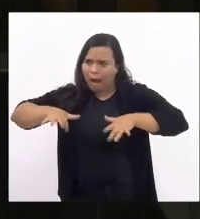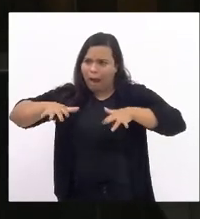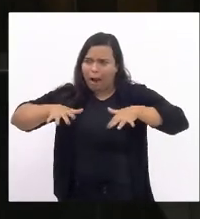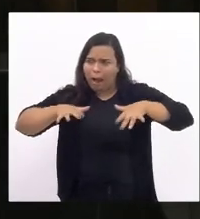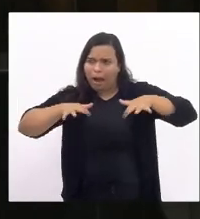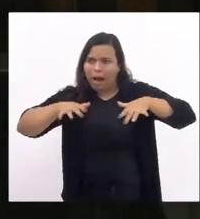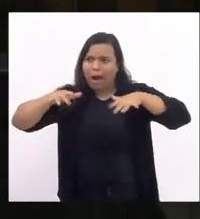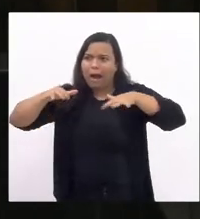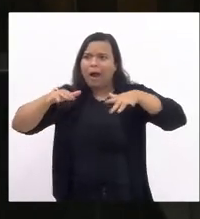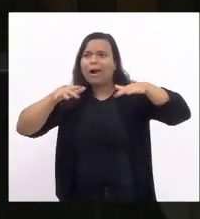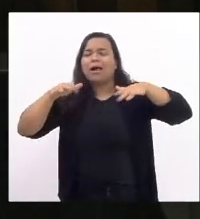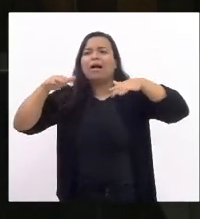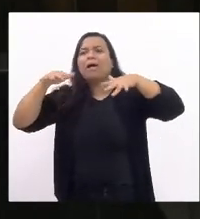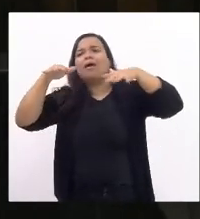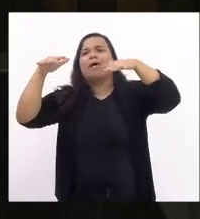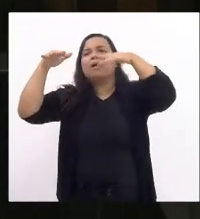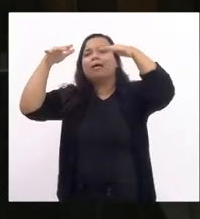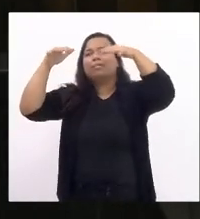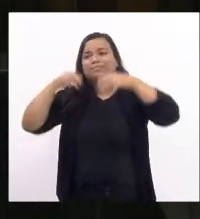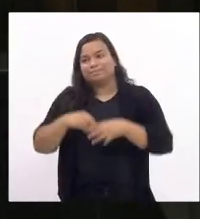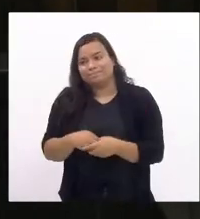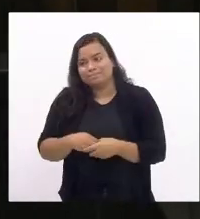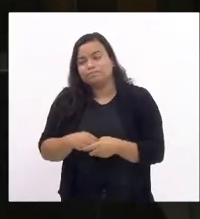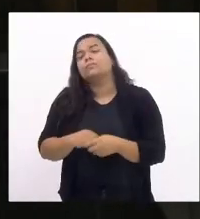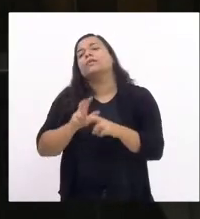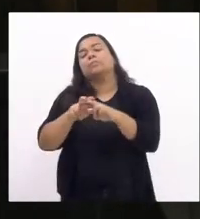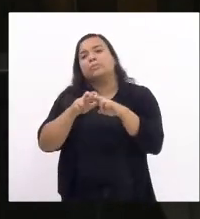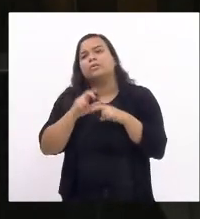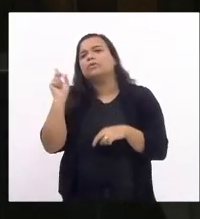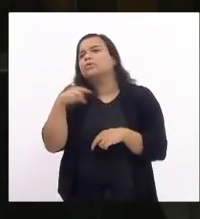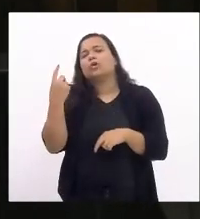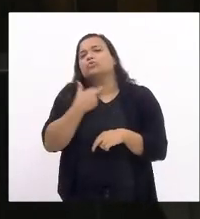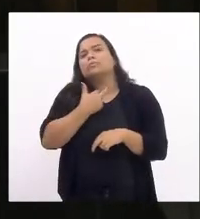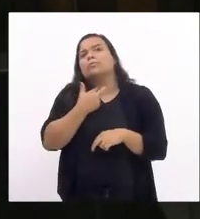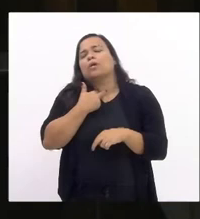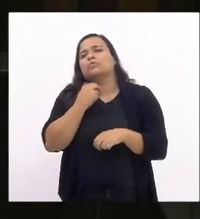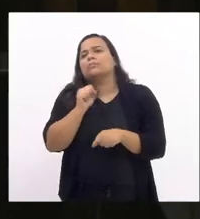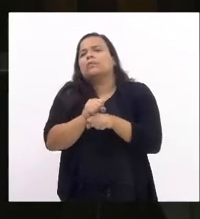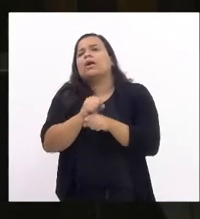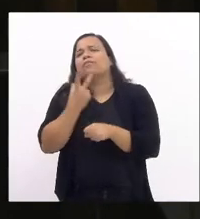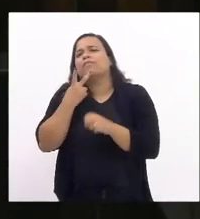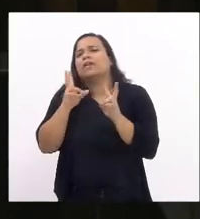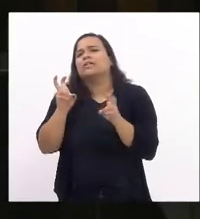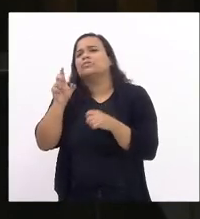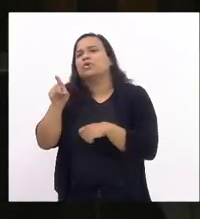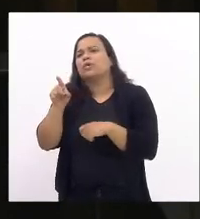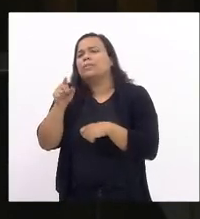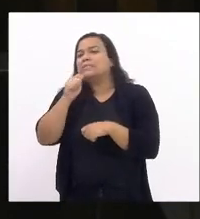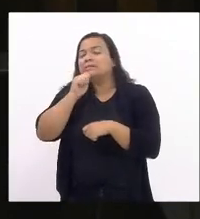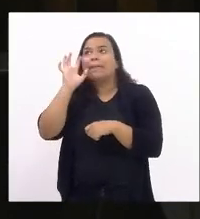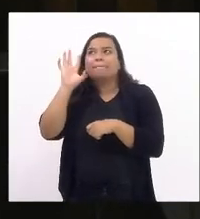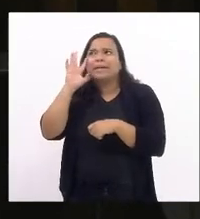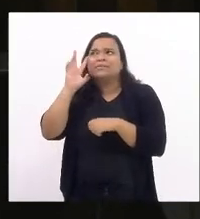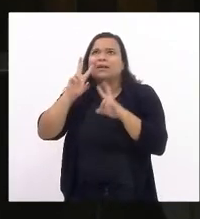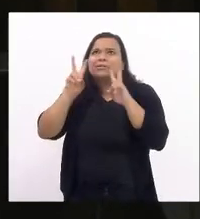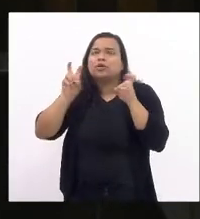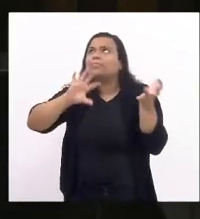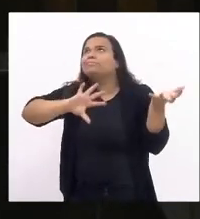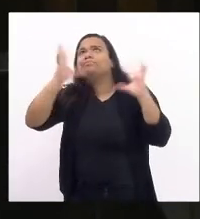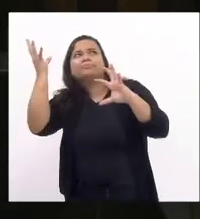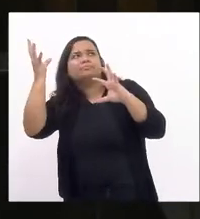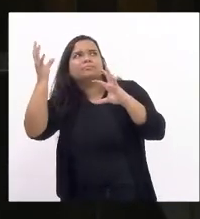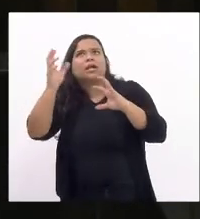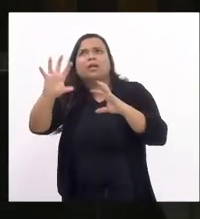falar dessa tragédia sem levar em consideração a questão climática e